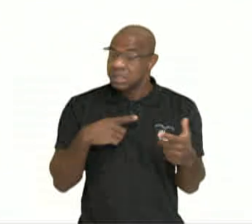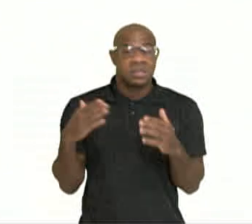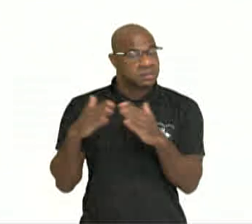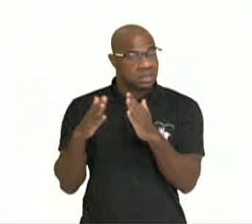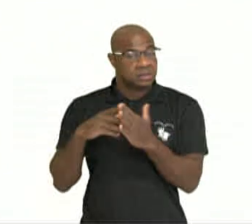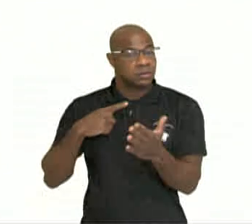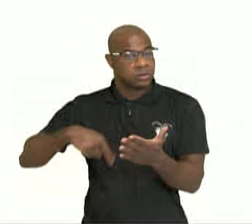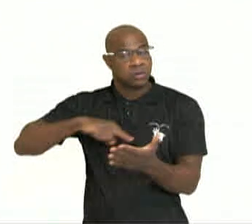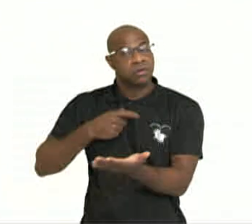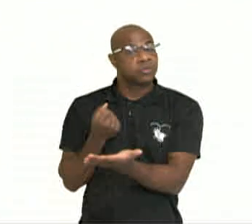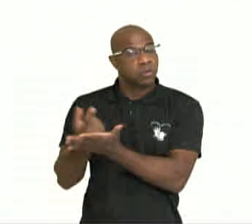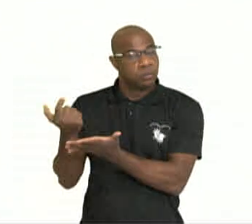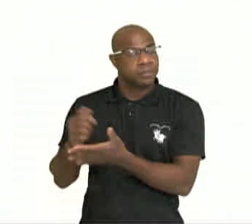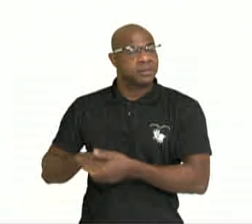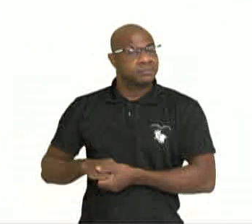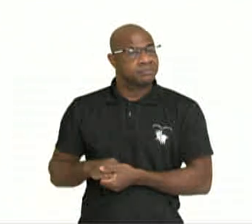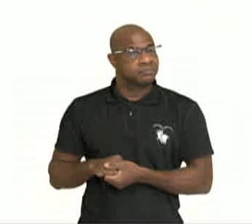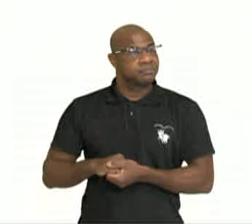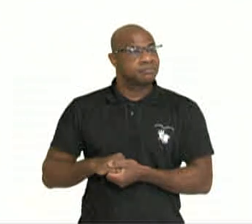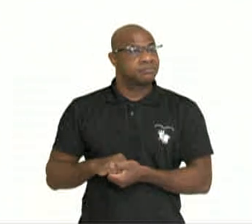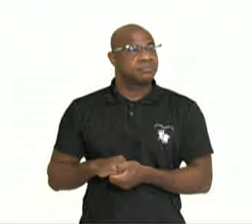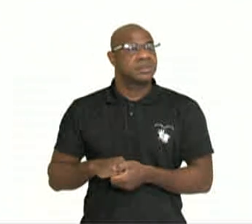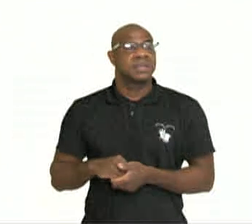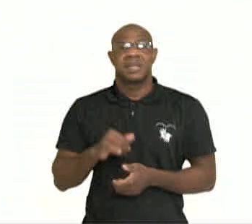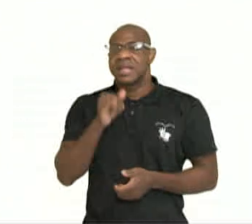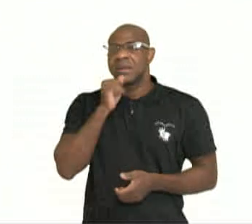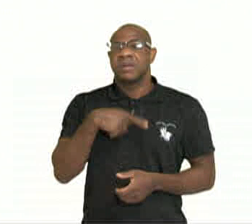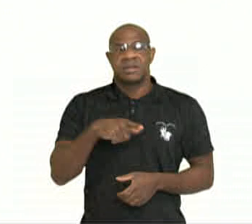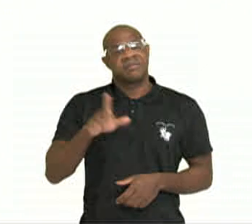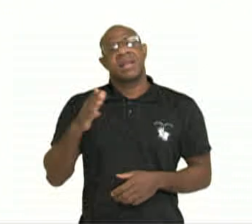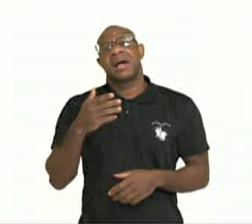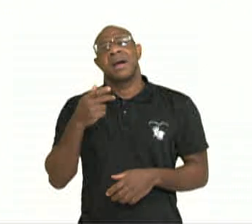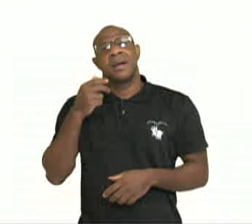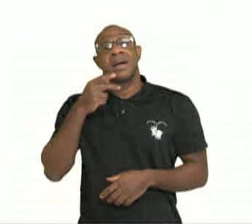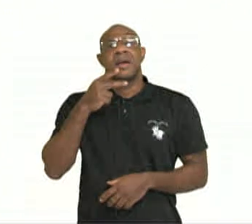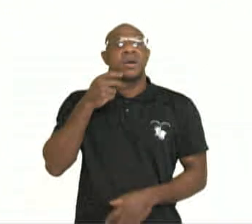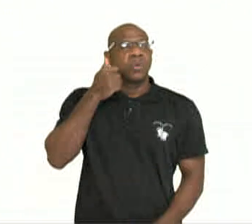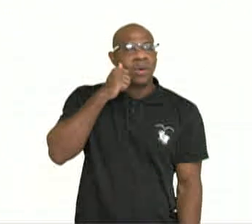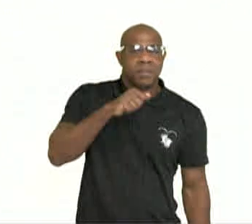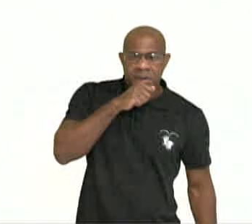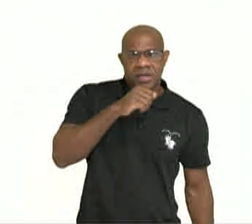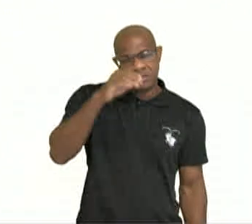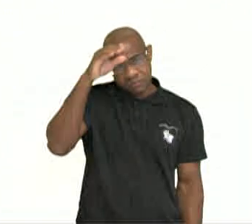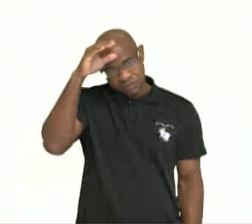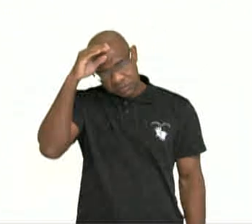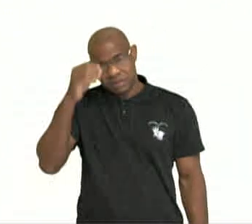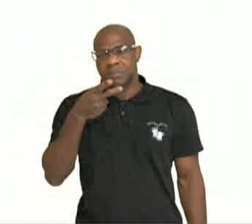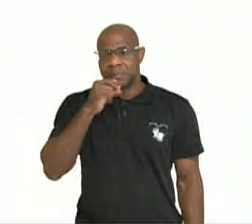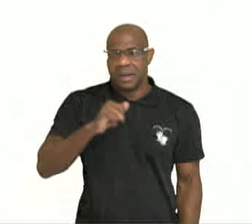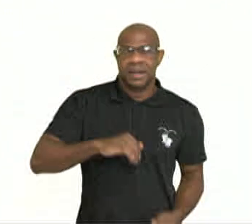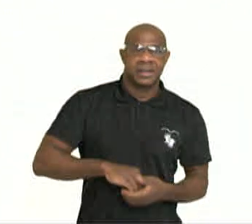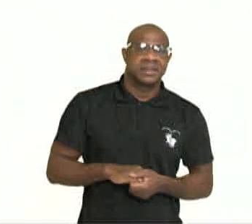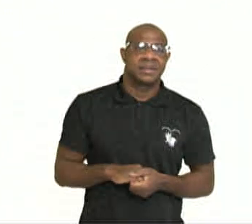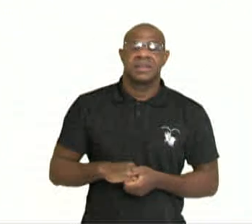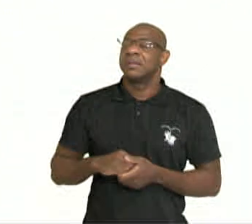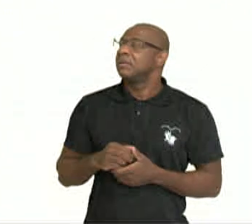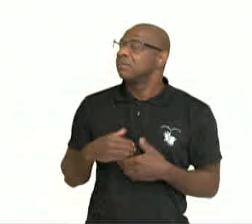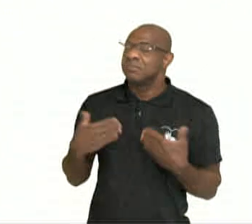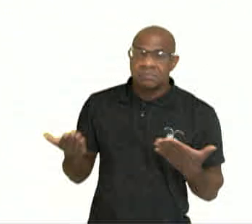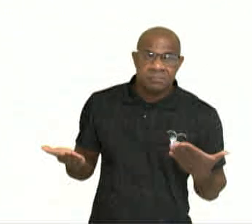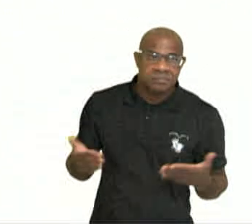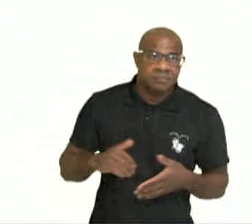que legal! Então, quando você vai lá com a sua mãe, com a tia, com o pai, na venda, na